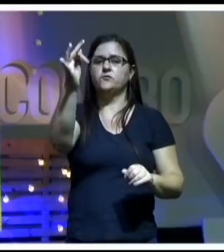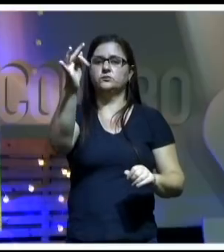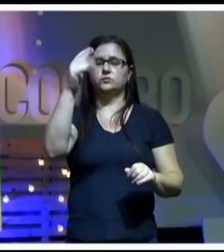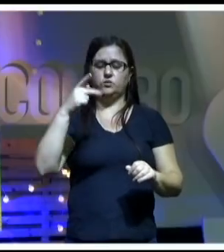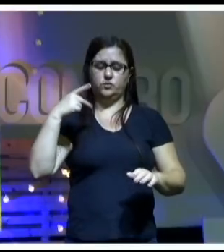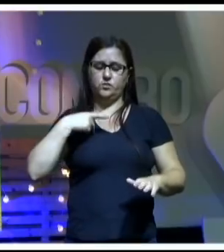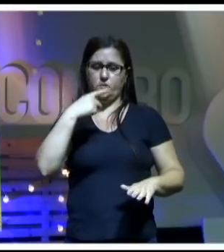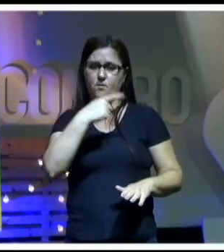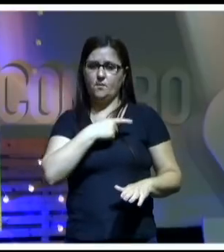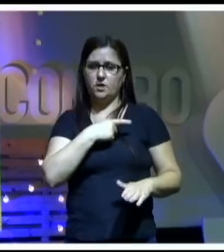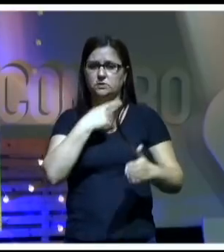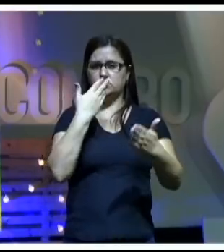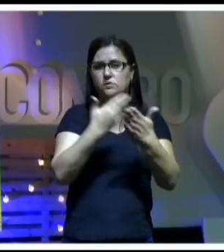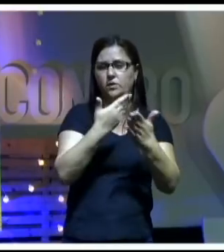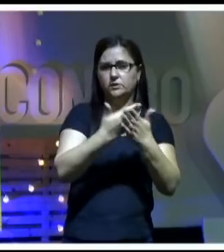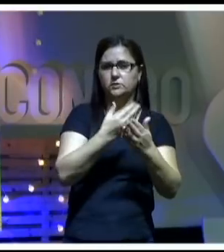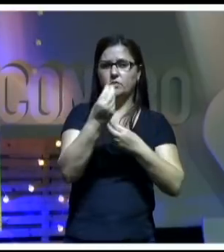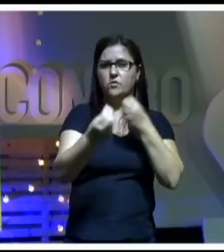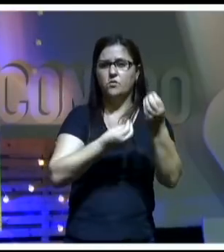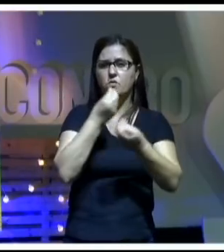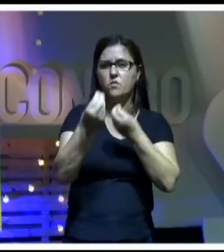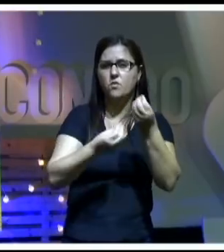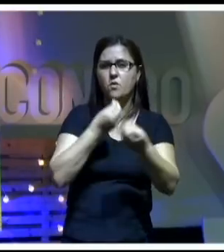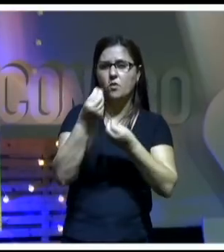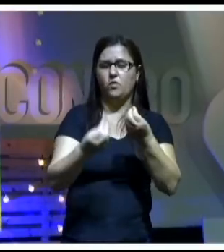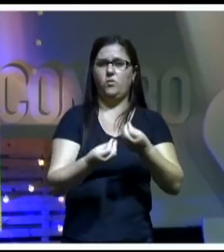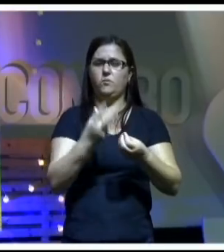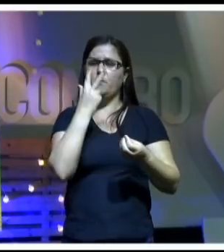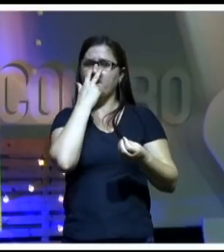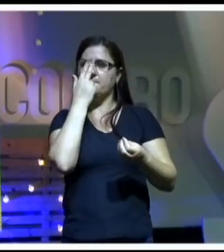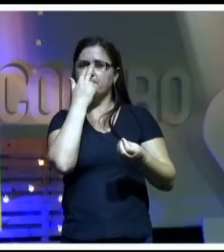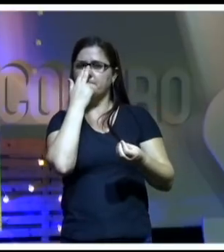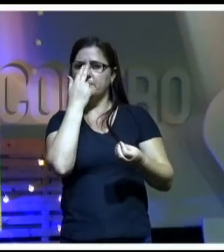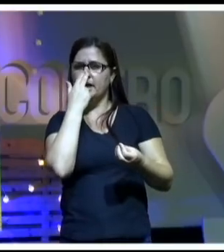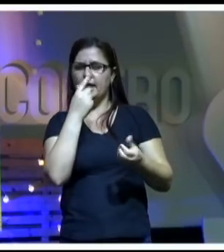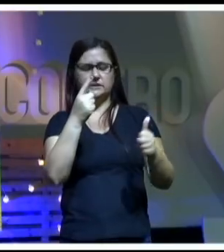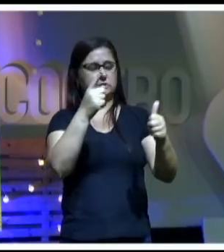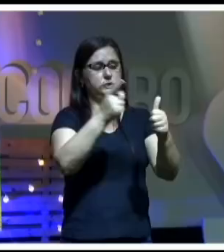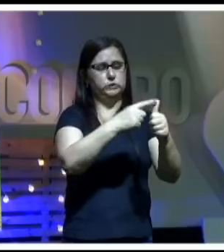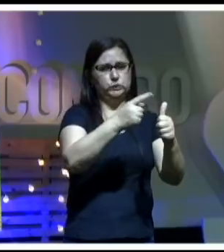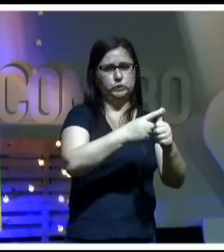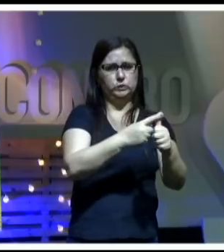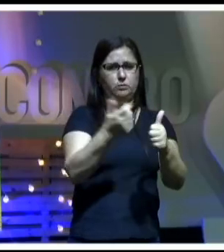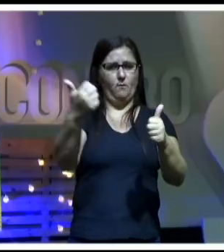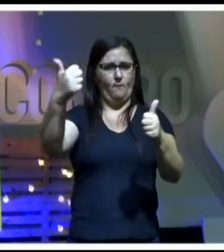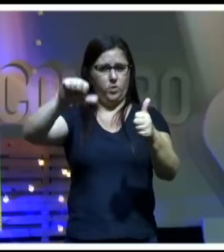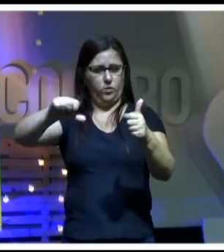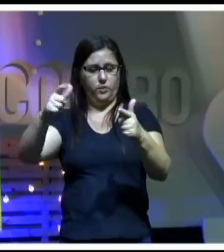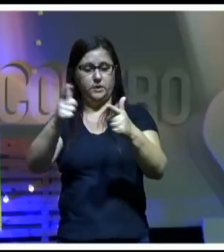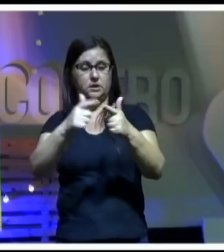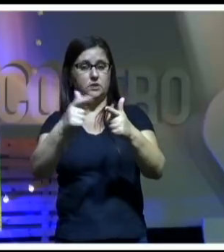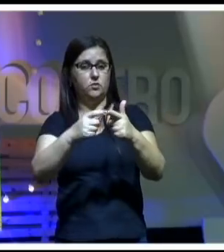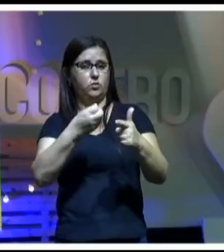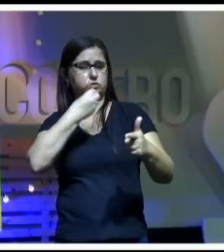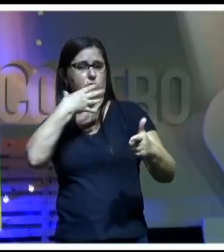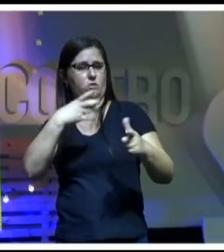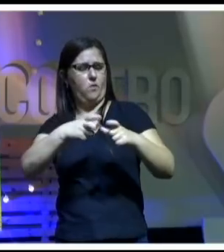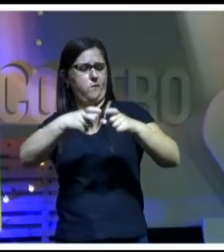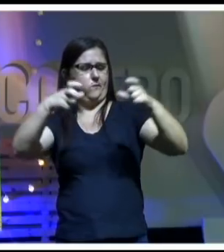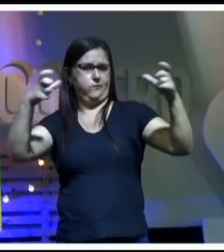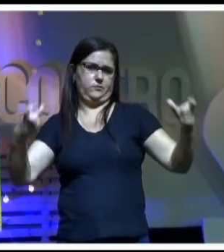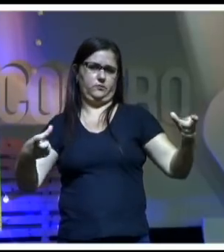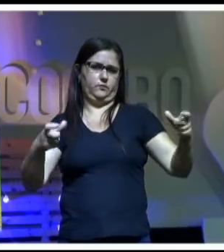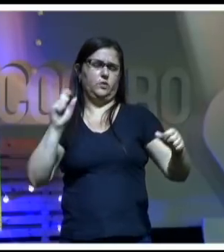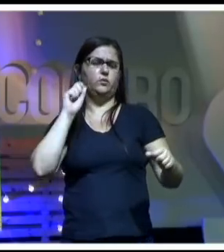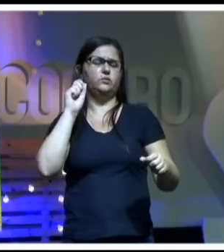pastores e líderes é porque que o modelo parece está ruindo e outro expandindo o que está em jogo e